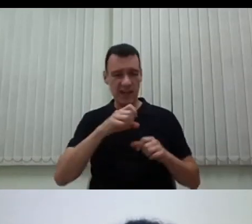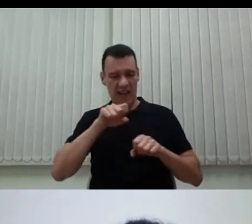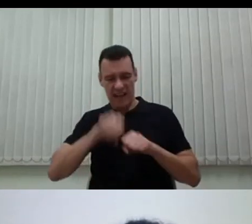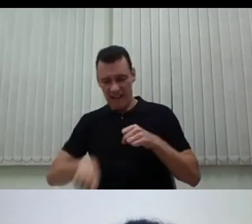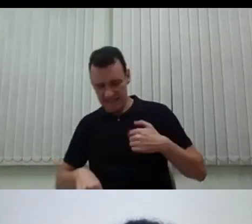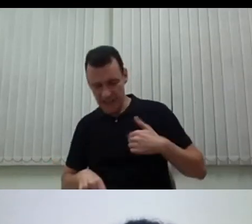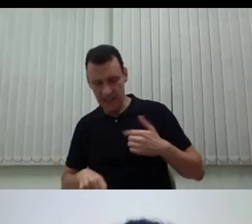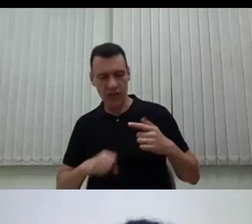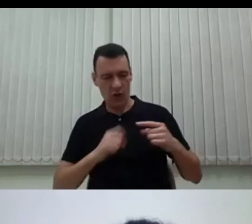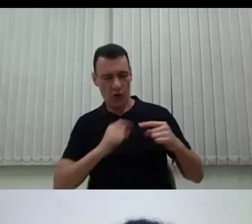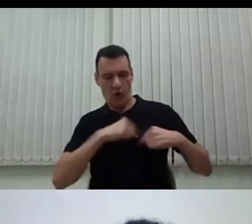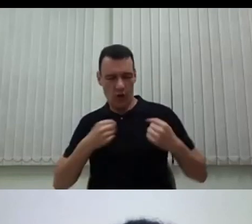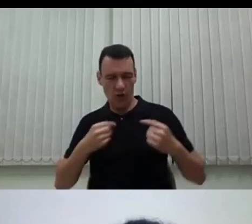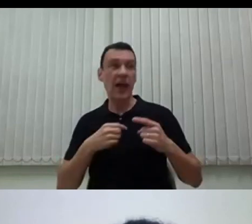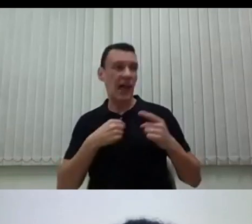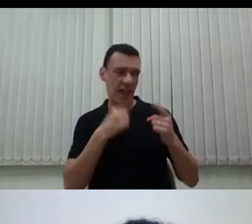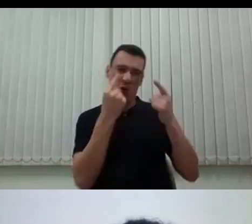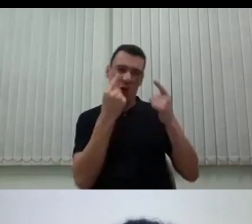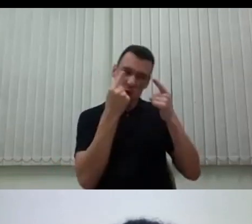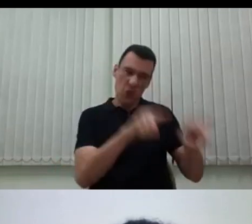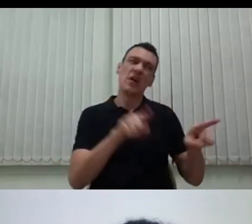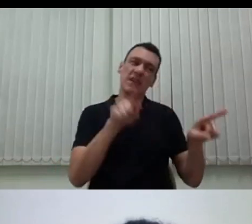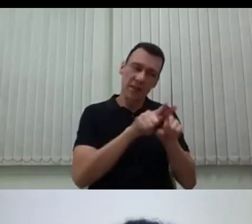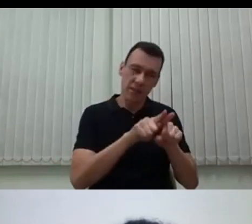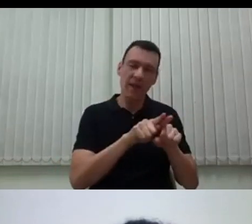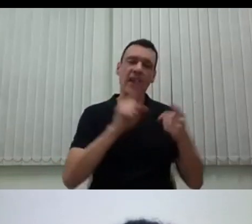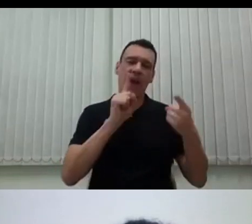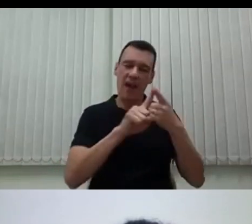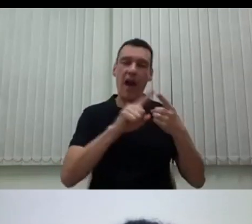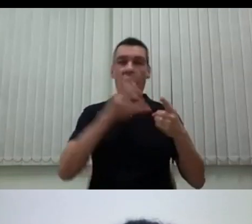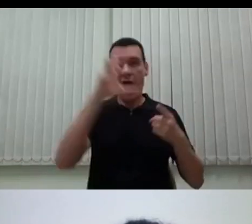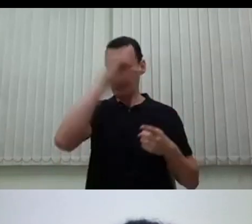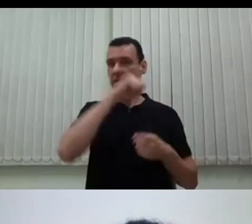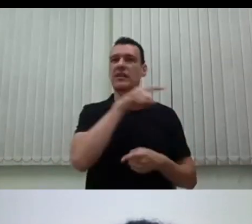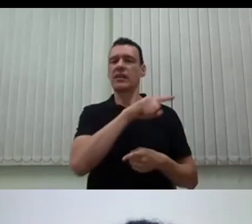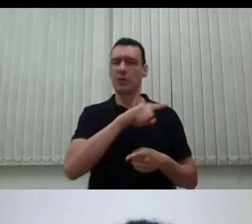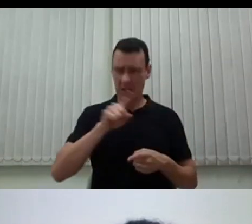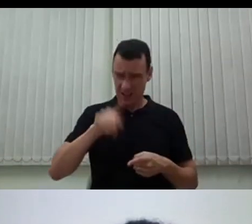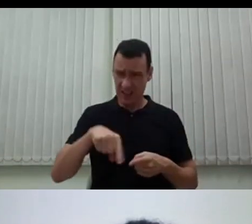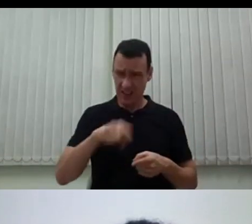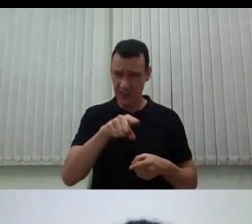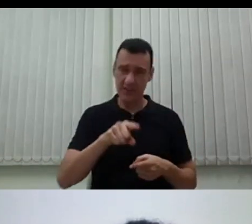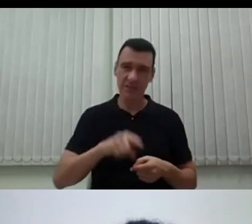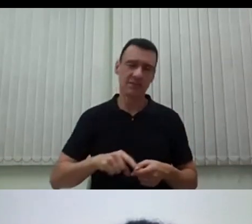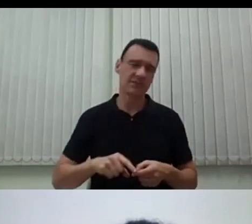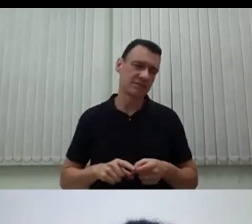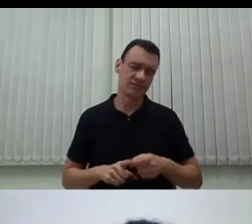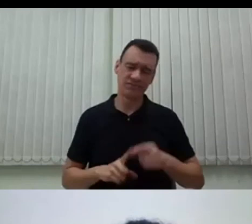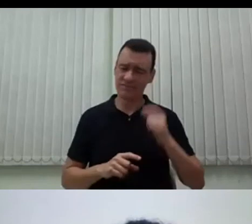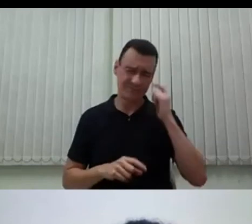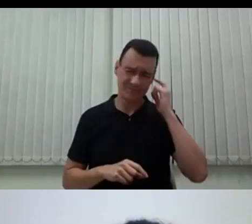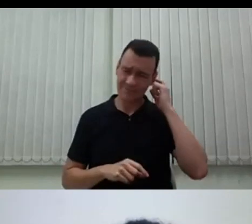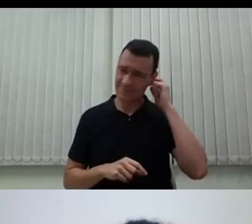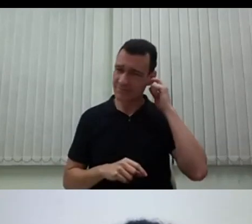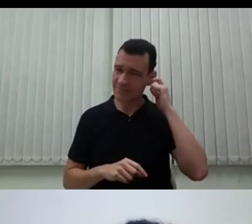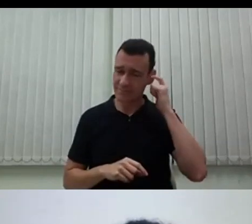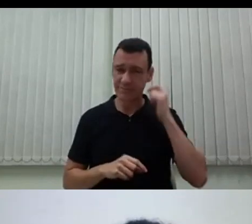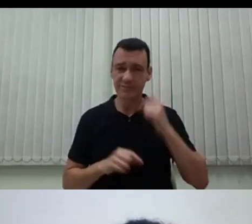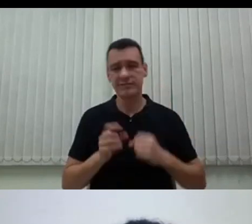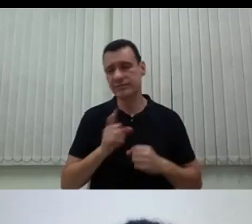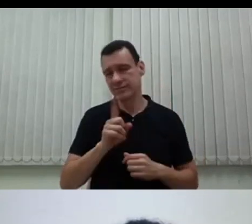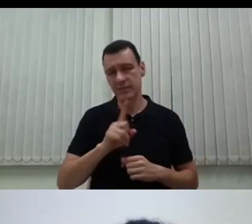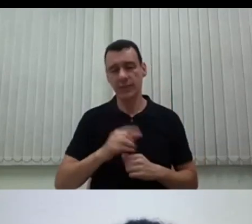né, isso? é difícil mesmo. E eu aprendi num processo, né? Isso, e aprendi num